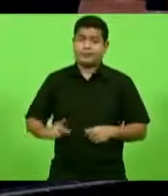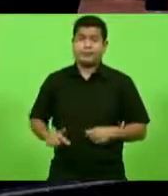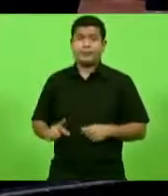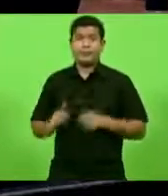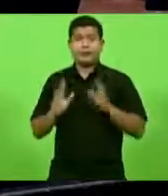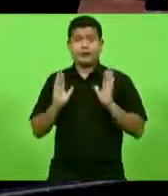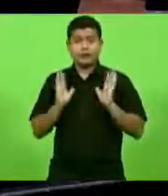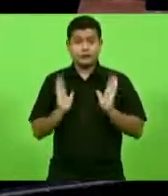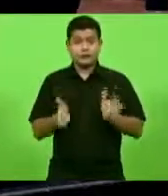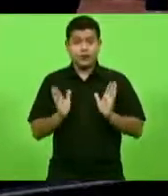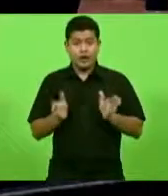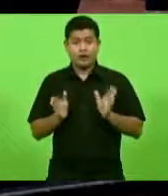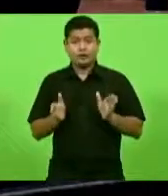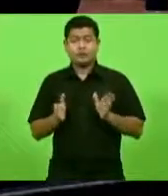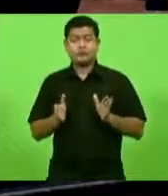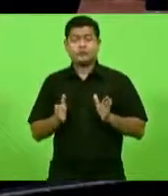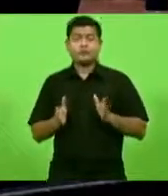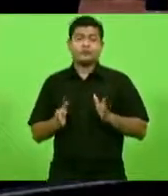foi